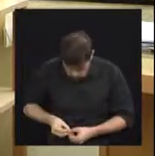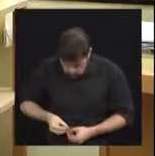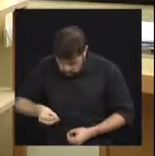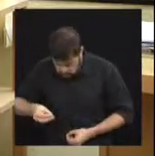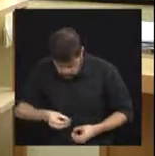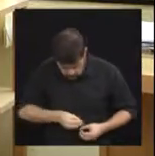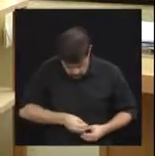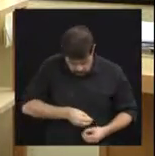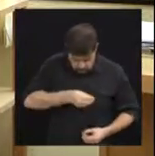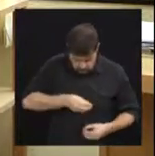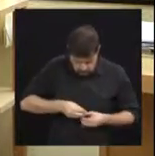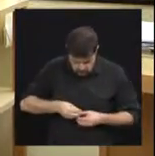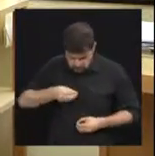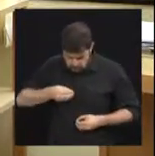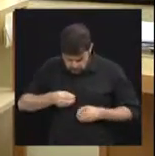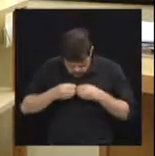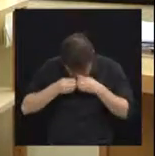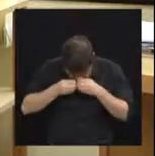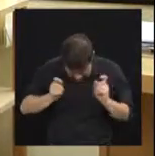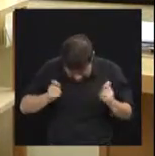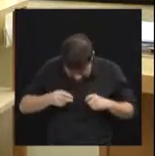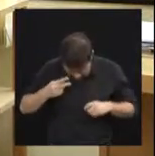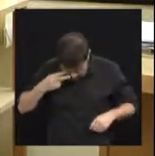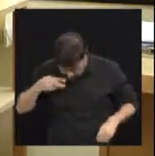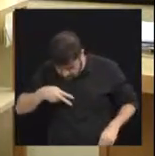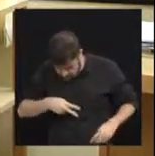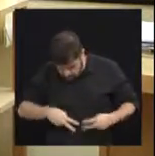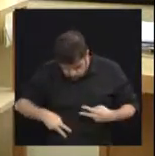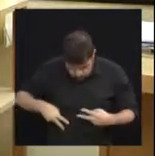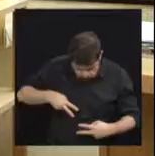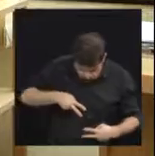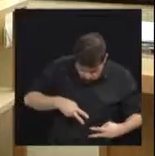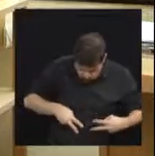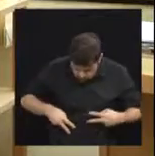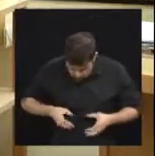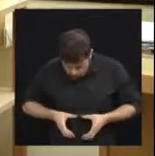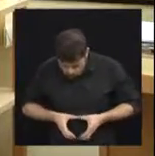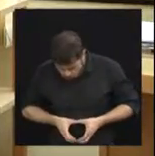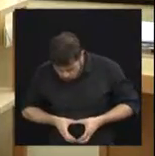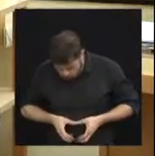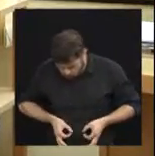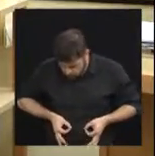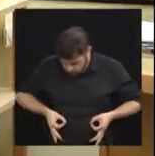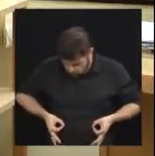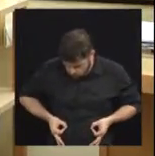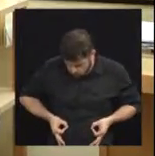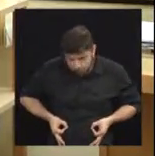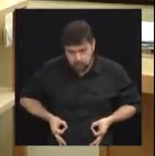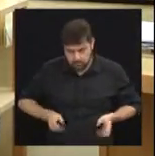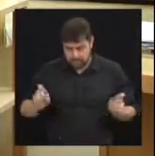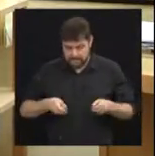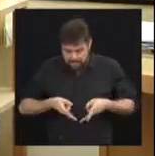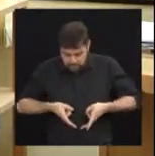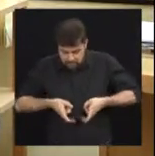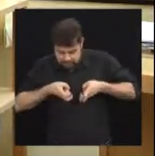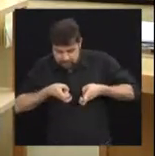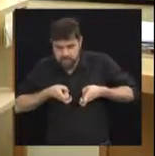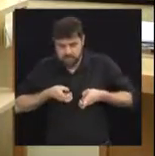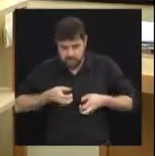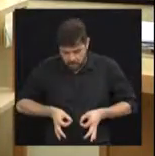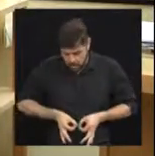pequenas incisões no abdômen, os órgãos internos, então nós conseguimos visibilizar bem o útero, avaliar